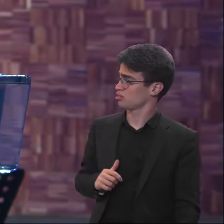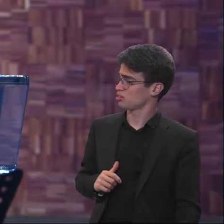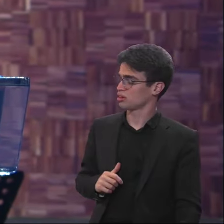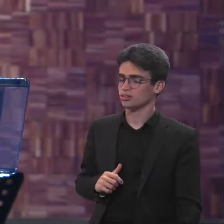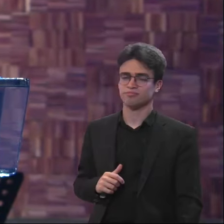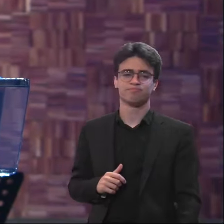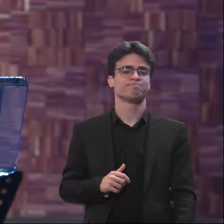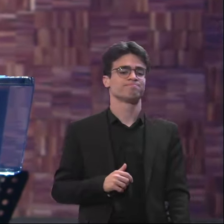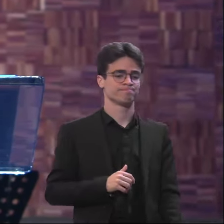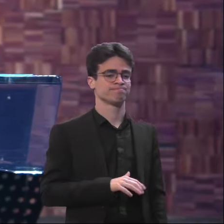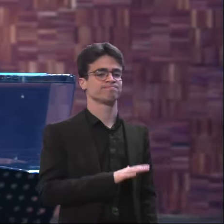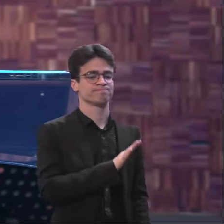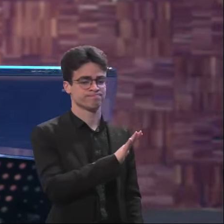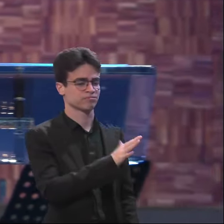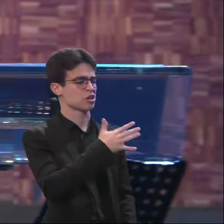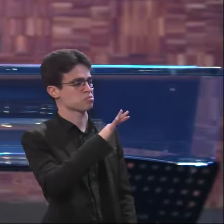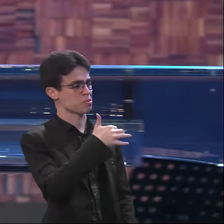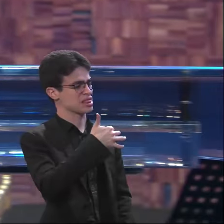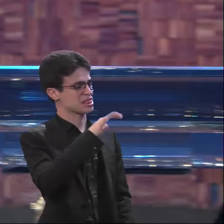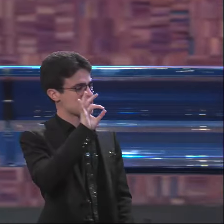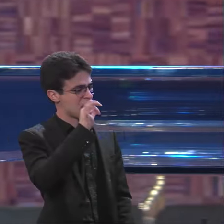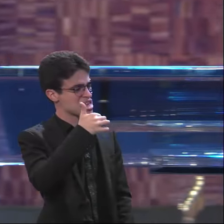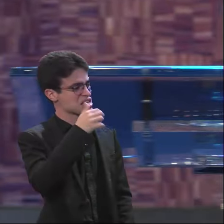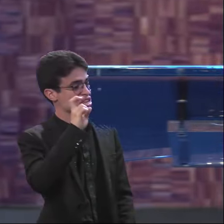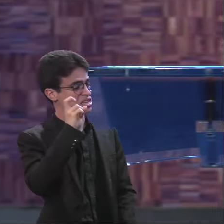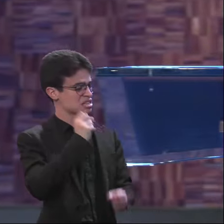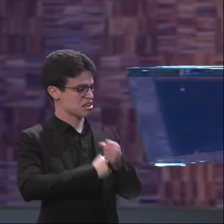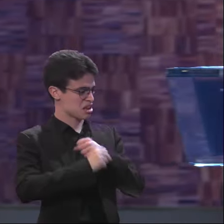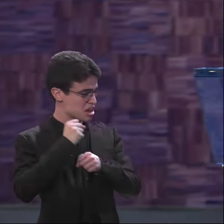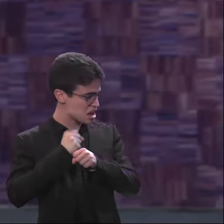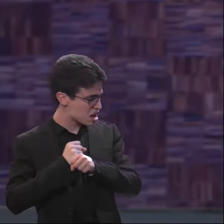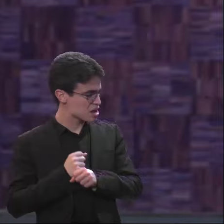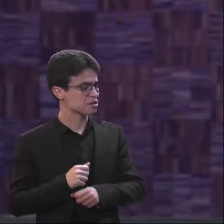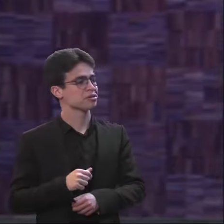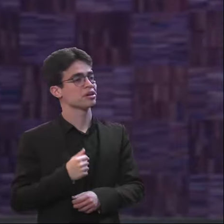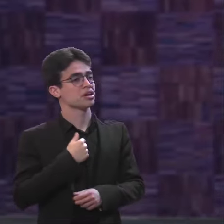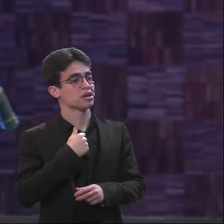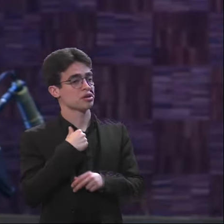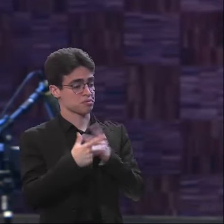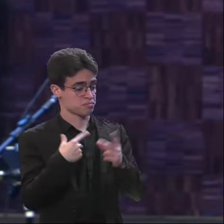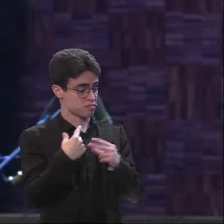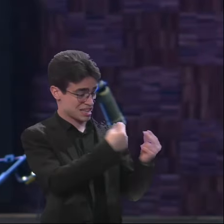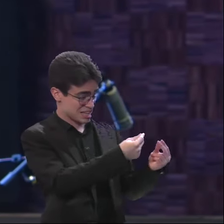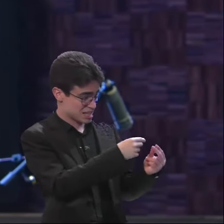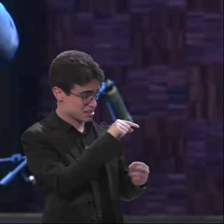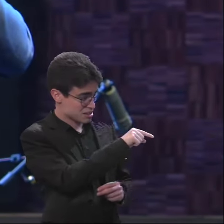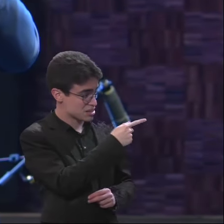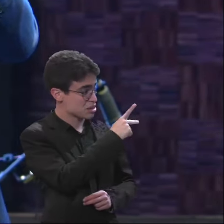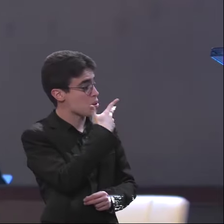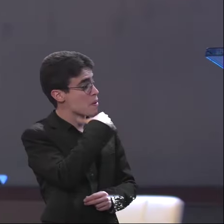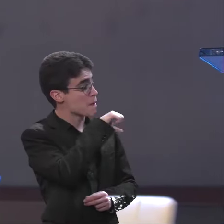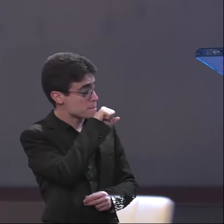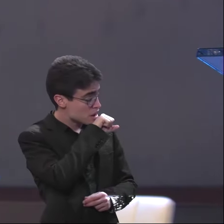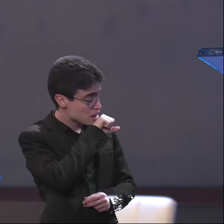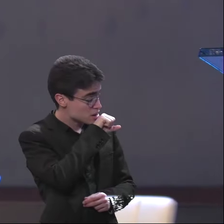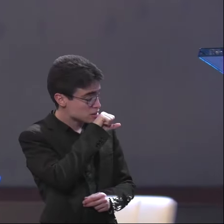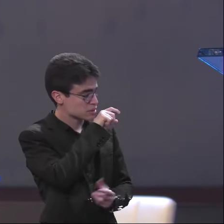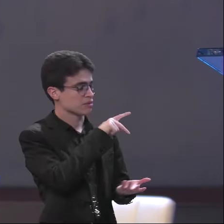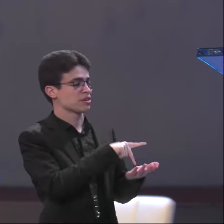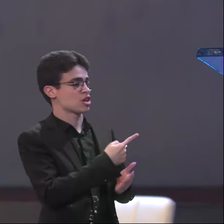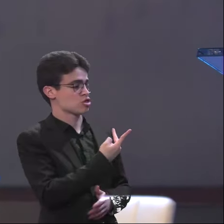Ele falou, acho que uns 10, 15 anos atrás, eu dei um relógio igual a esse para o seu pai. E foi um acordo que